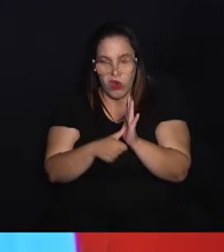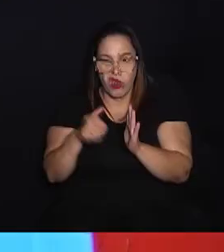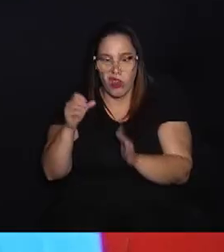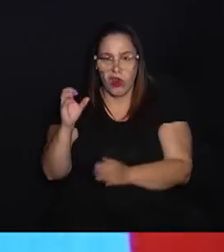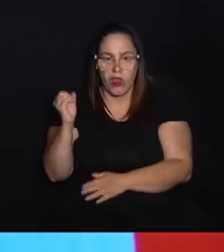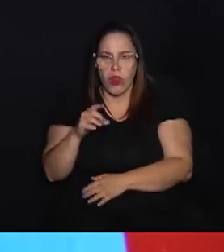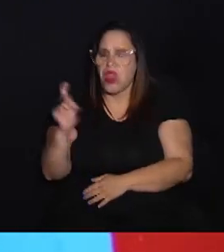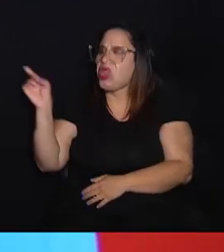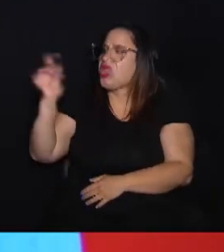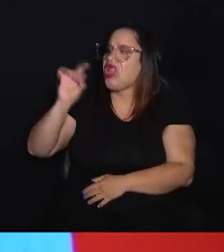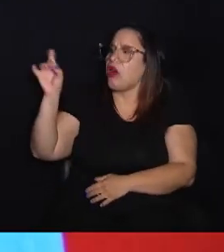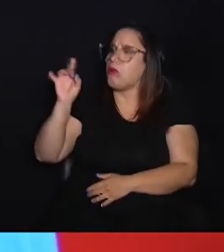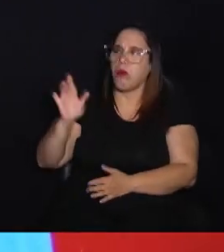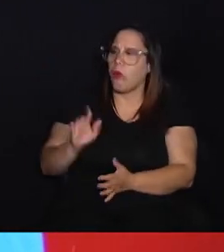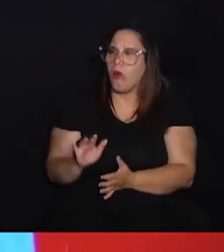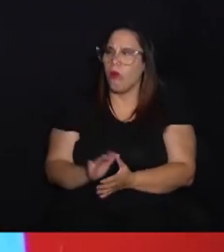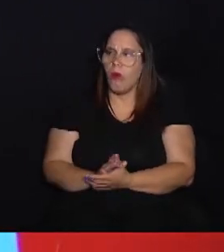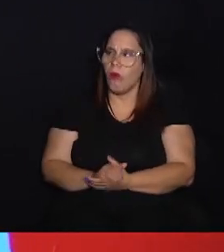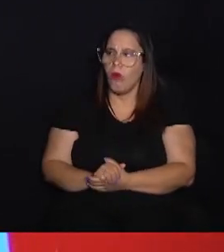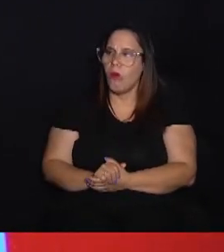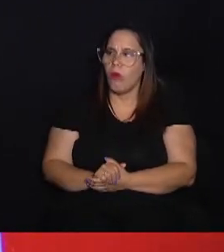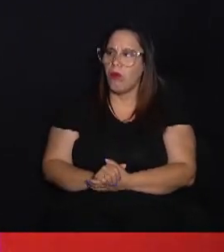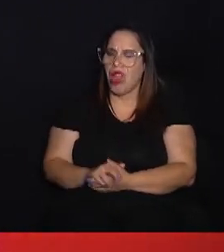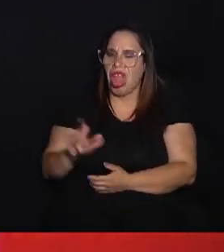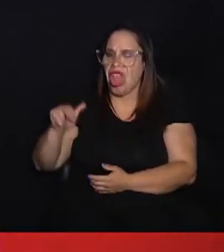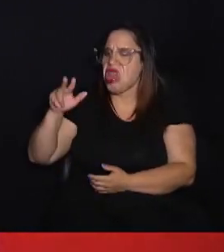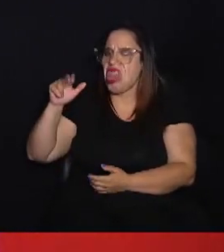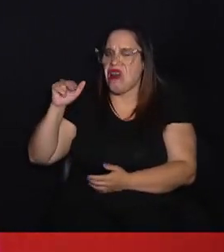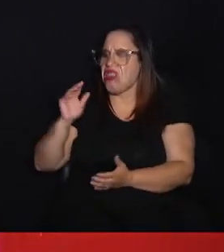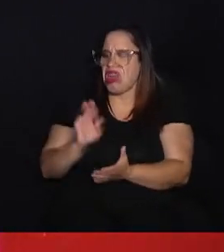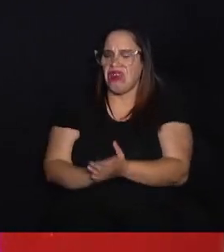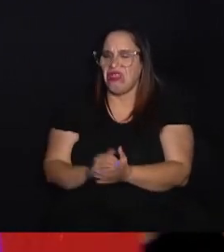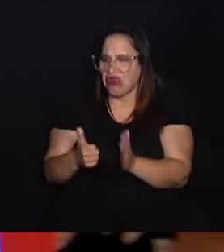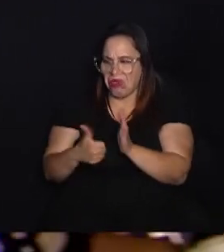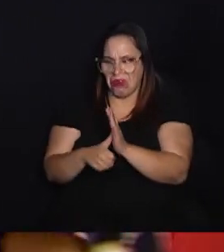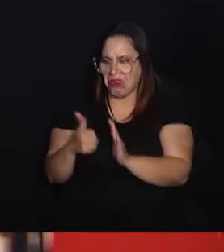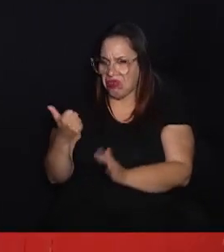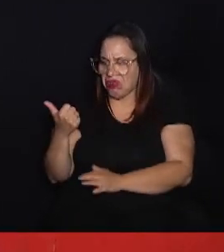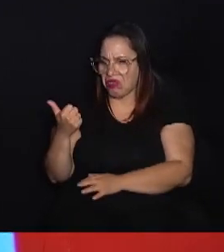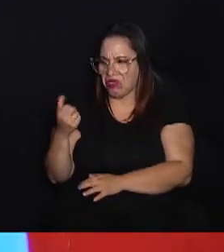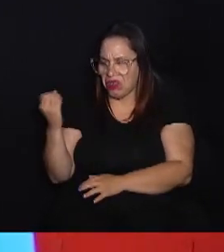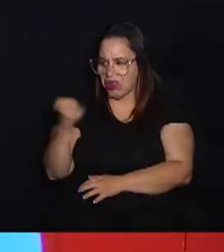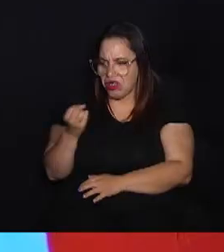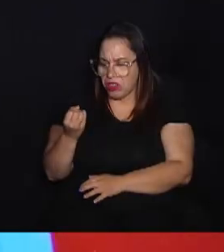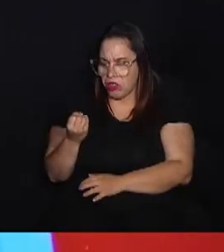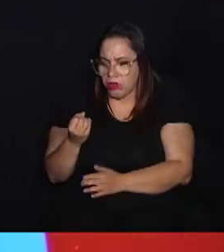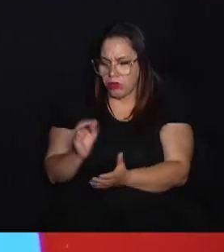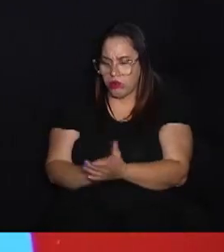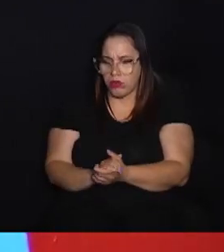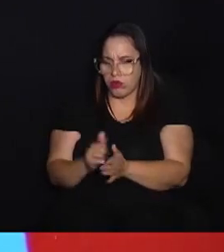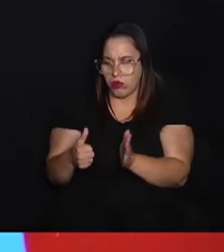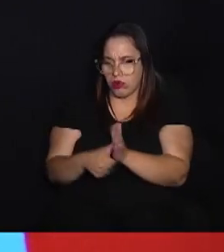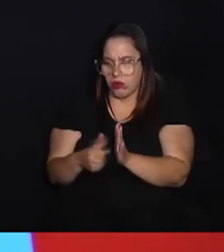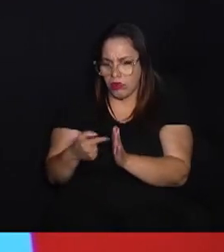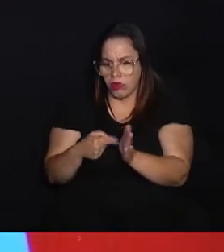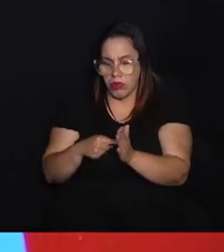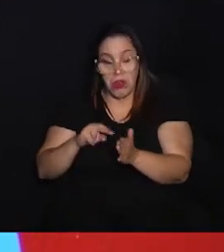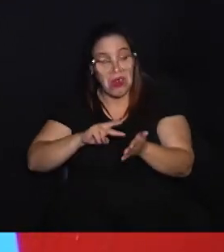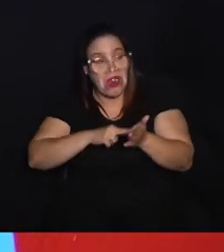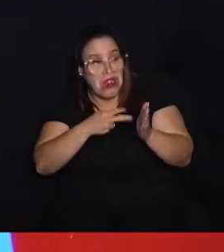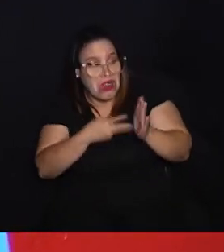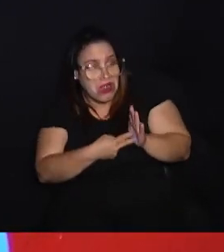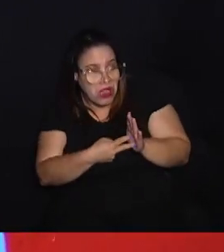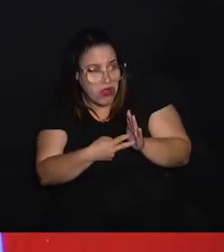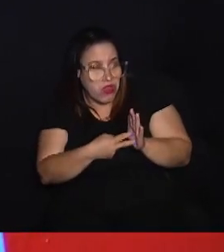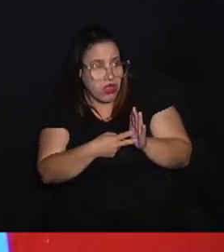senhor. Não. Nunca votei nulo ou branco. O senhor sabe o que significa anular um